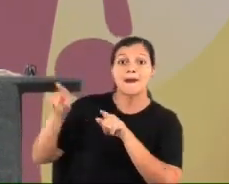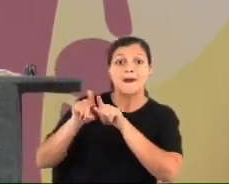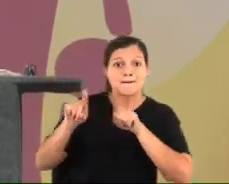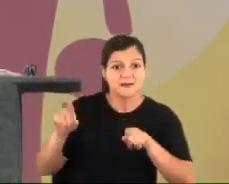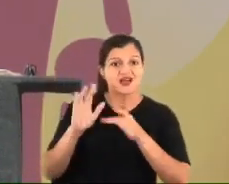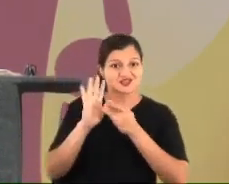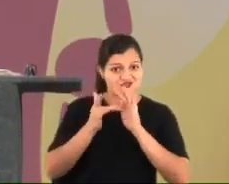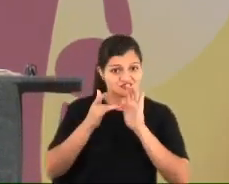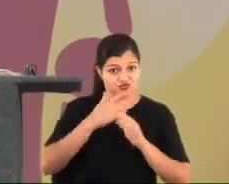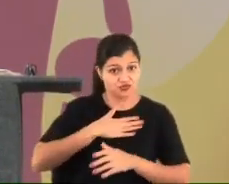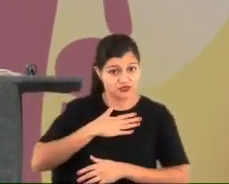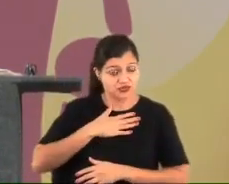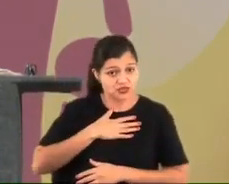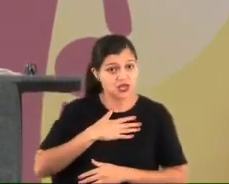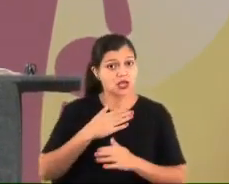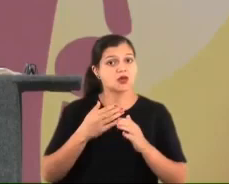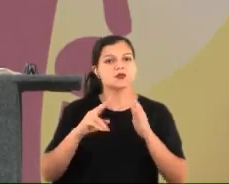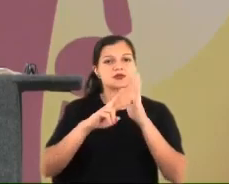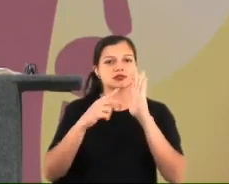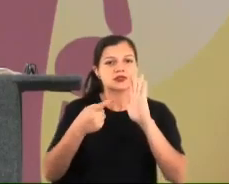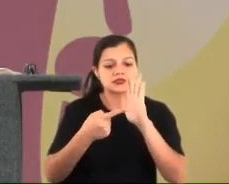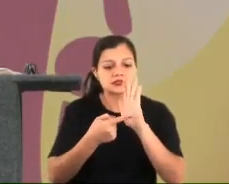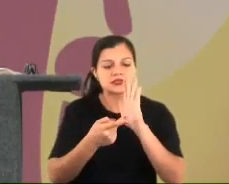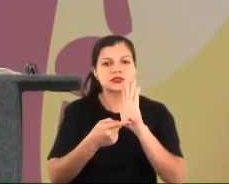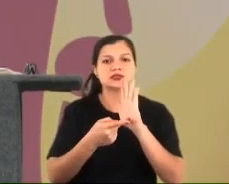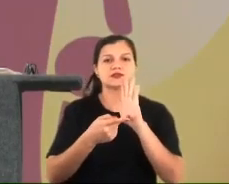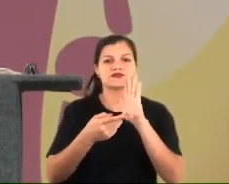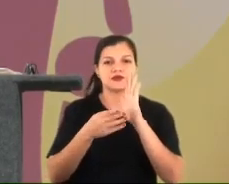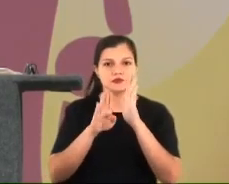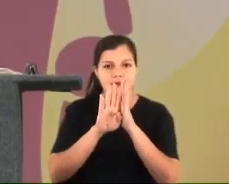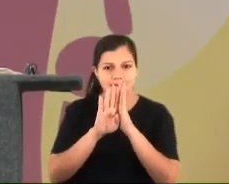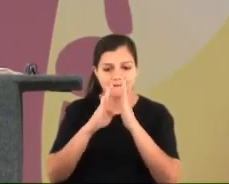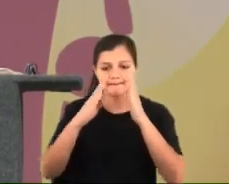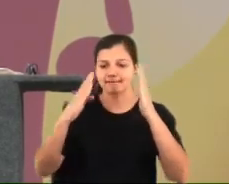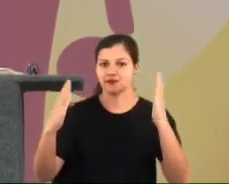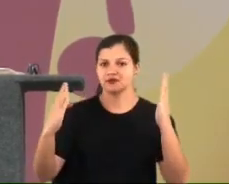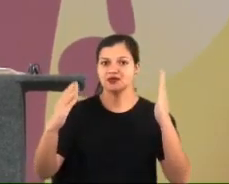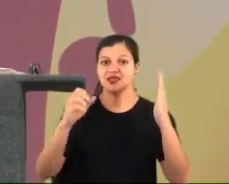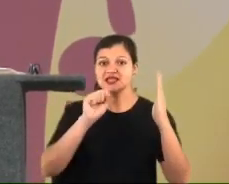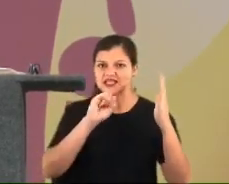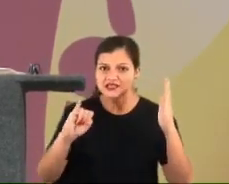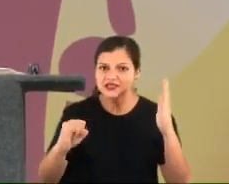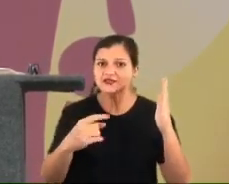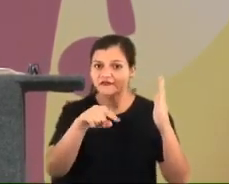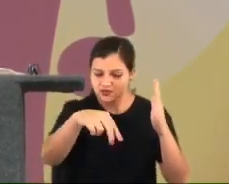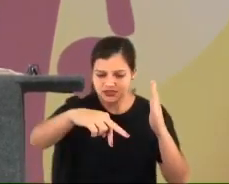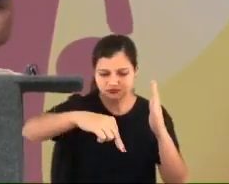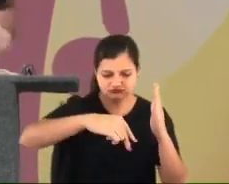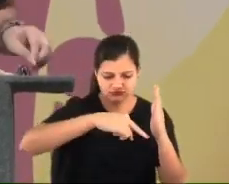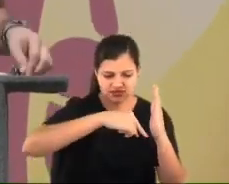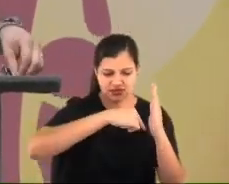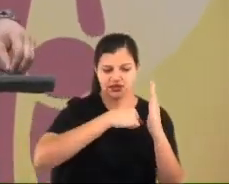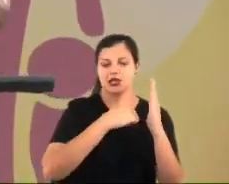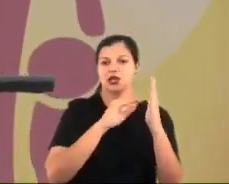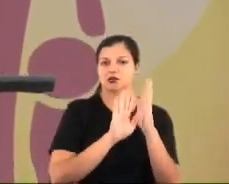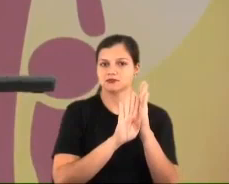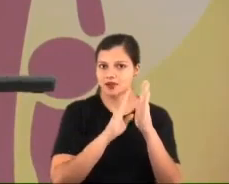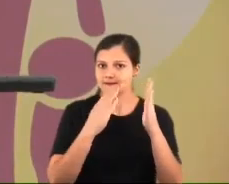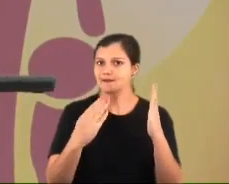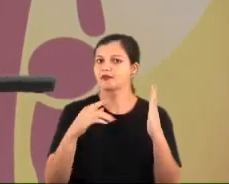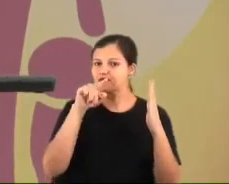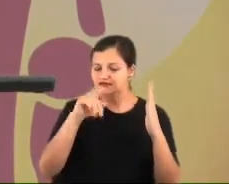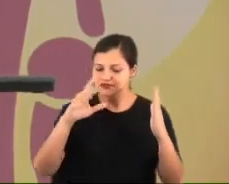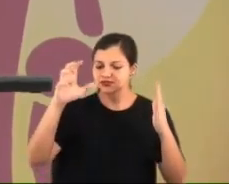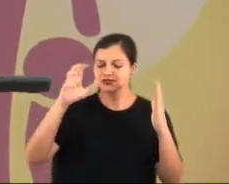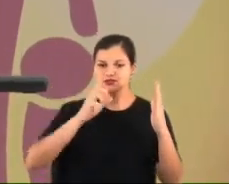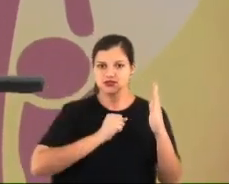quem entra por ela é salvo, entrará... Deu um probleminha aqui no meu texto. Espera aí que eu vou achar na Bíblia aqui, que no meu